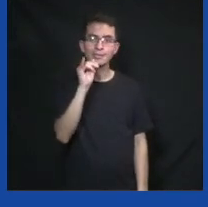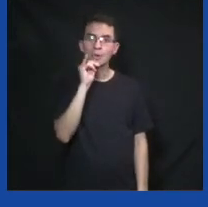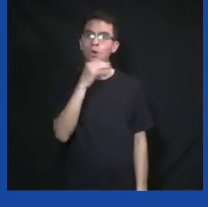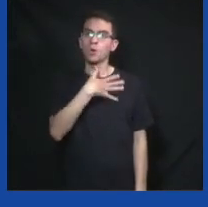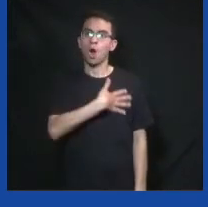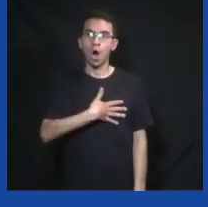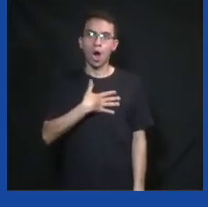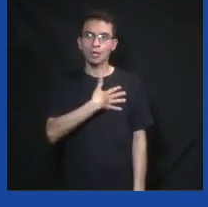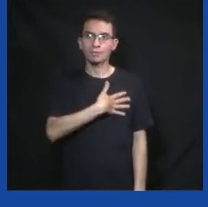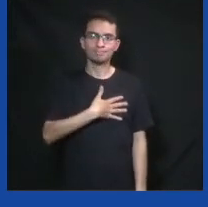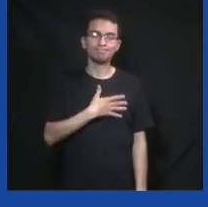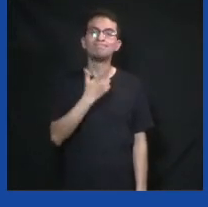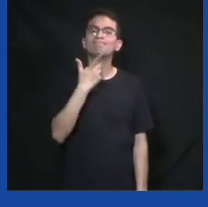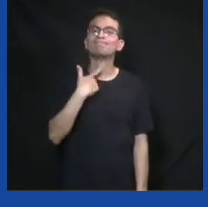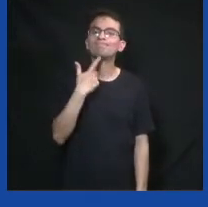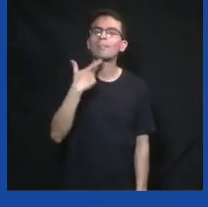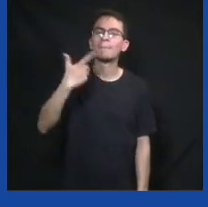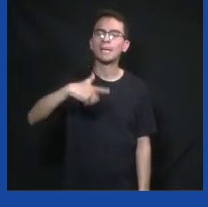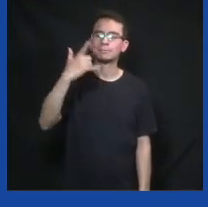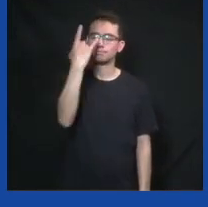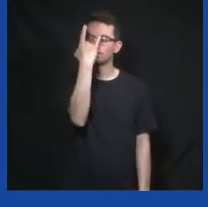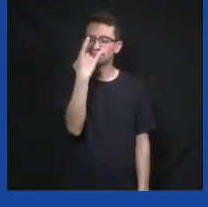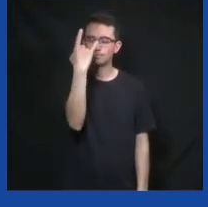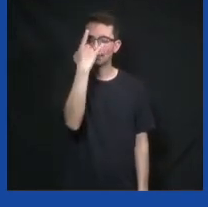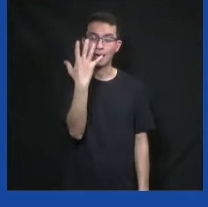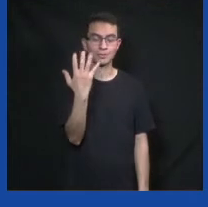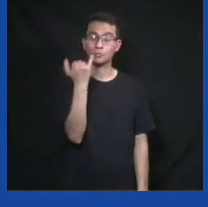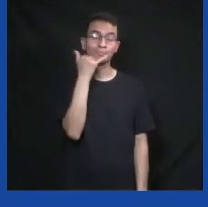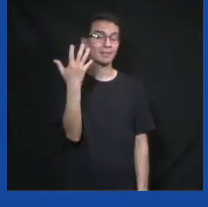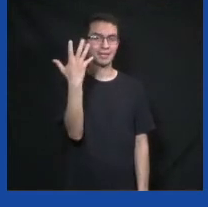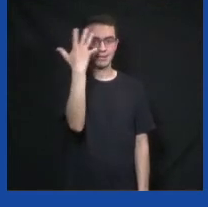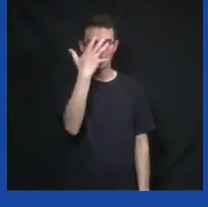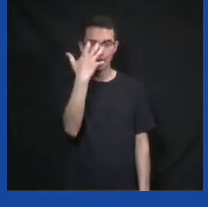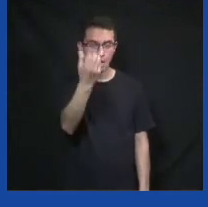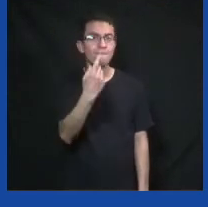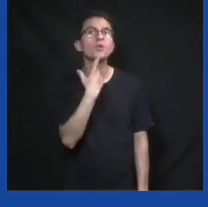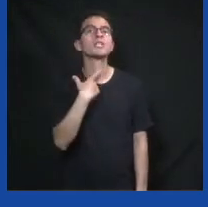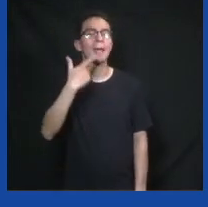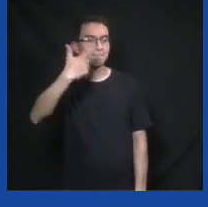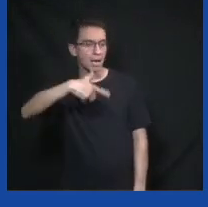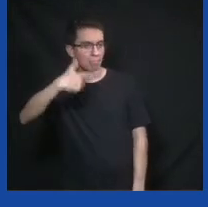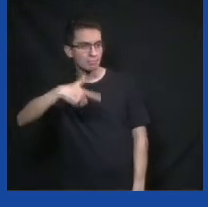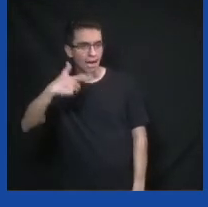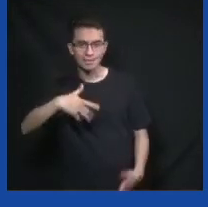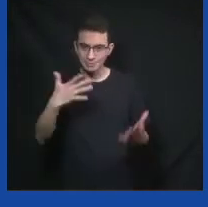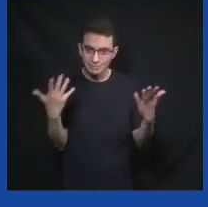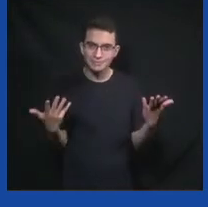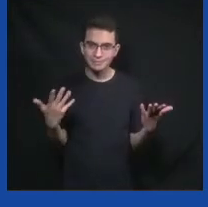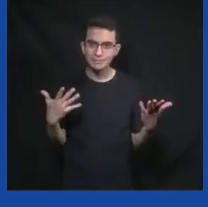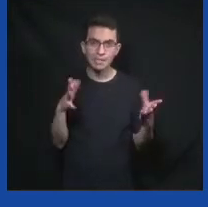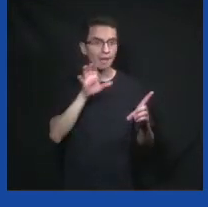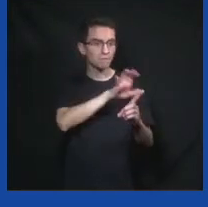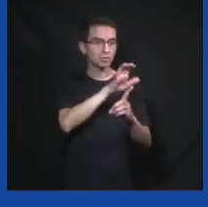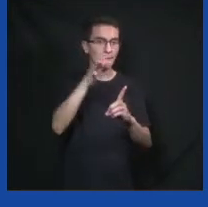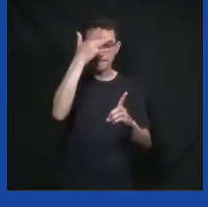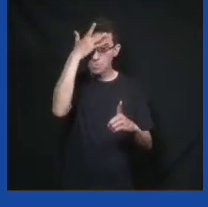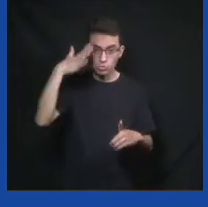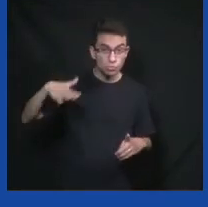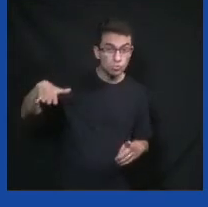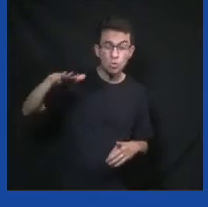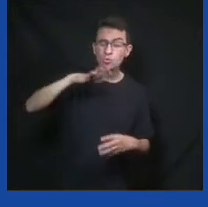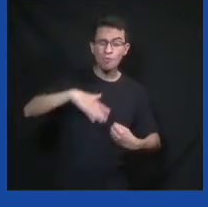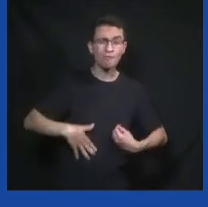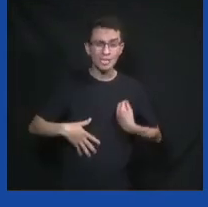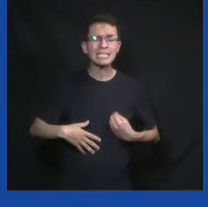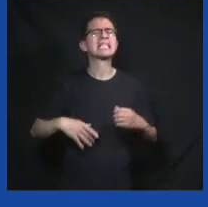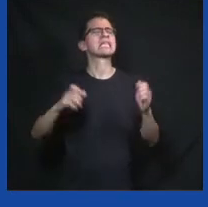gente vê, porque a gente vê o quanto que é apaixonante você poder participar de um processo coletivo que influencia a vida de todo mundo, de muita gente, que você pode